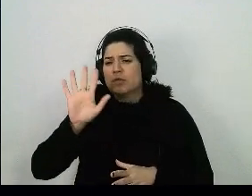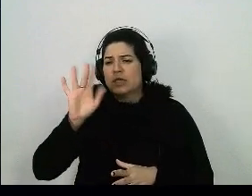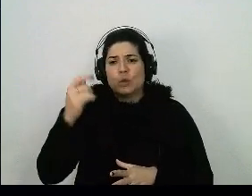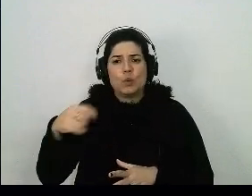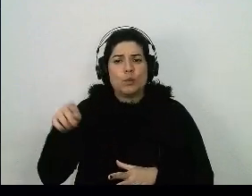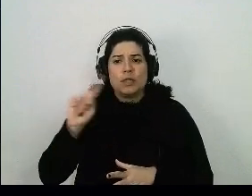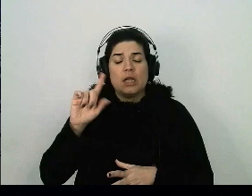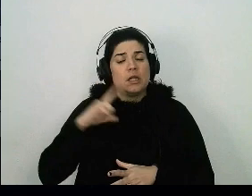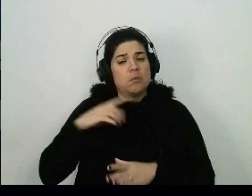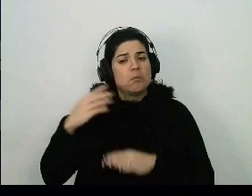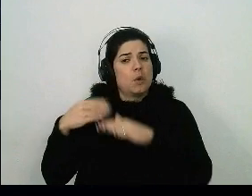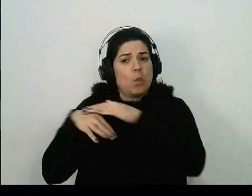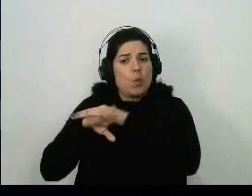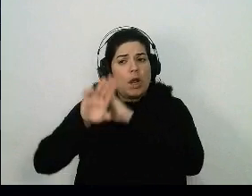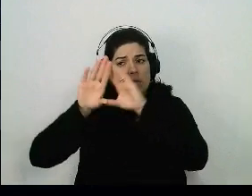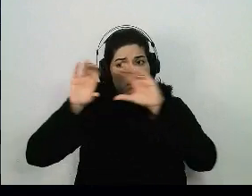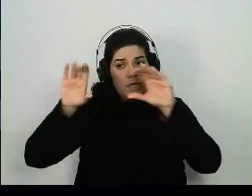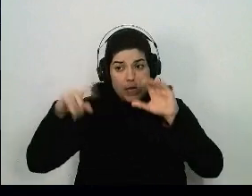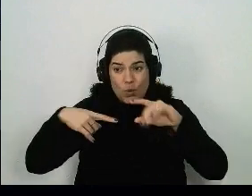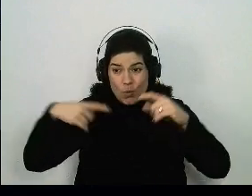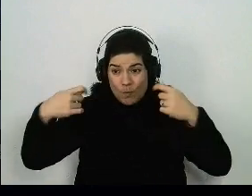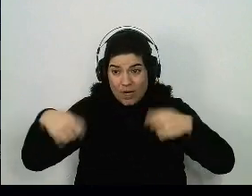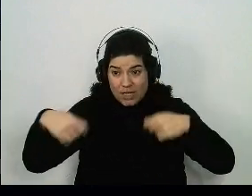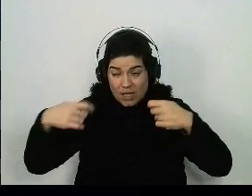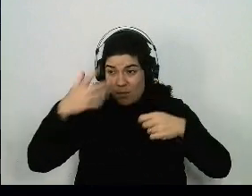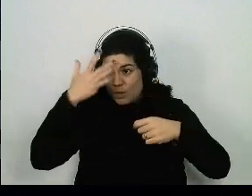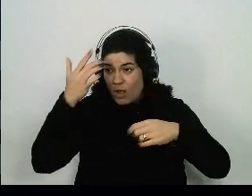o intermediário vai acessar esses arquivos.